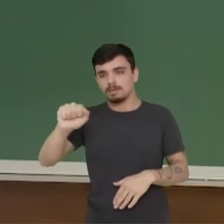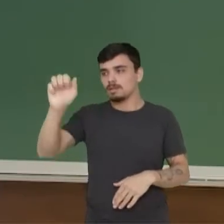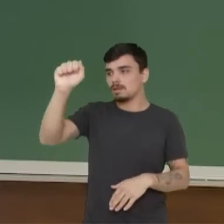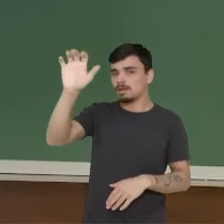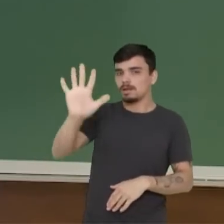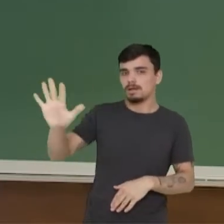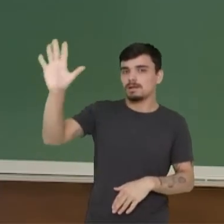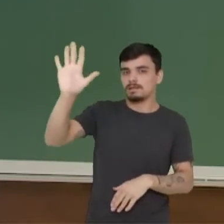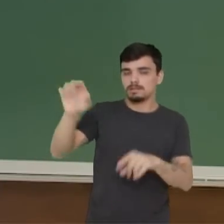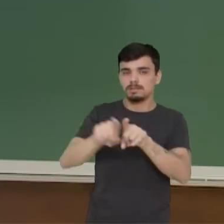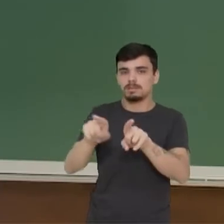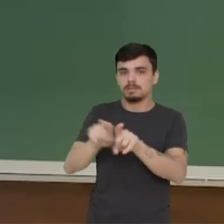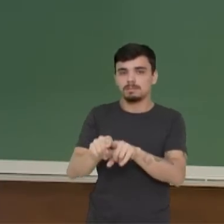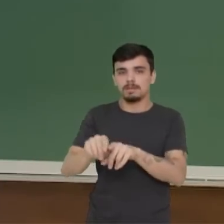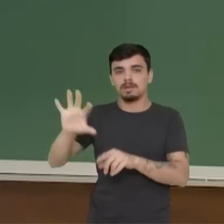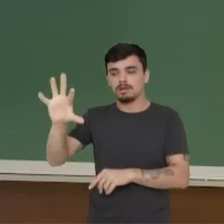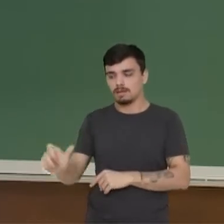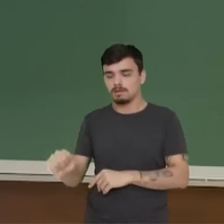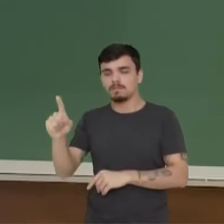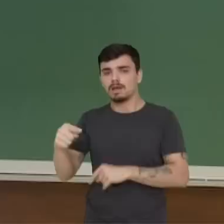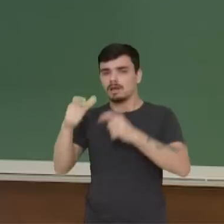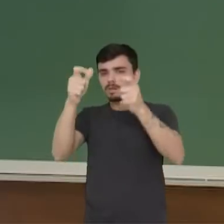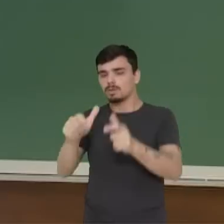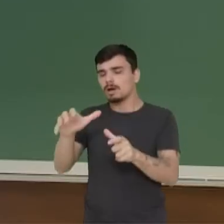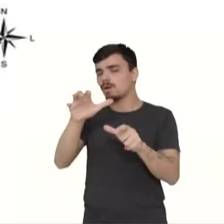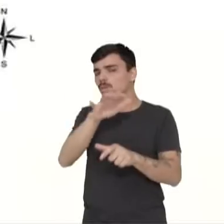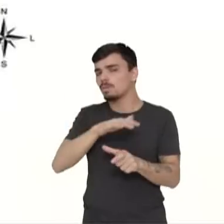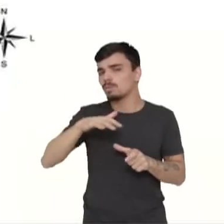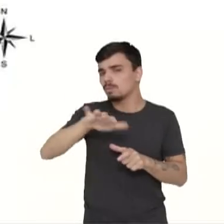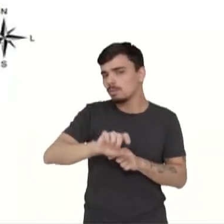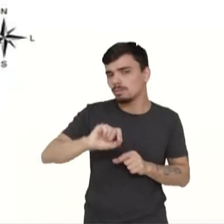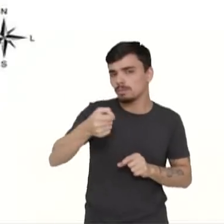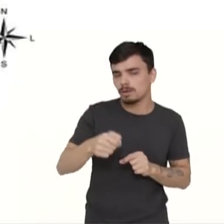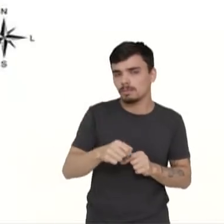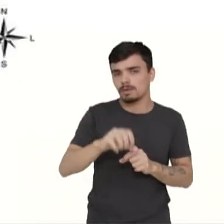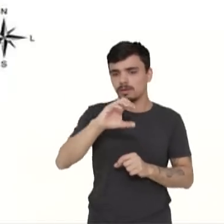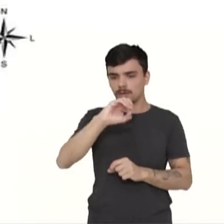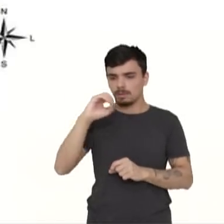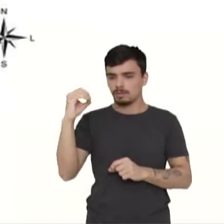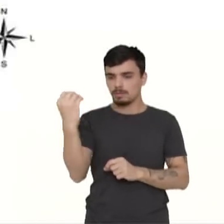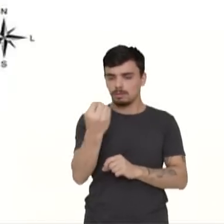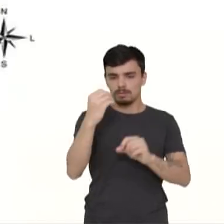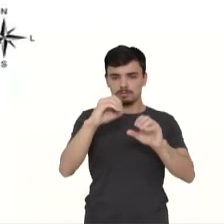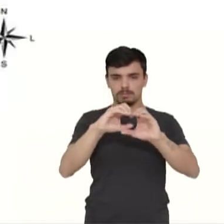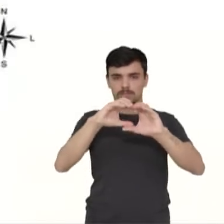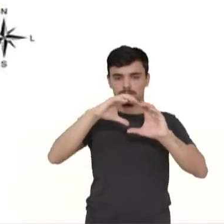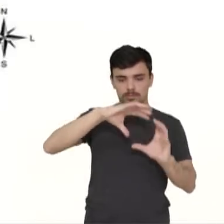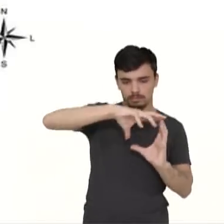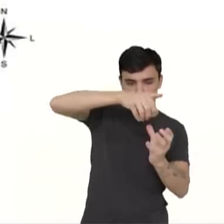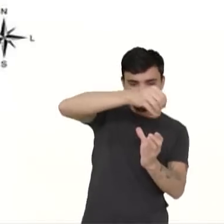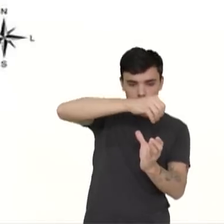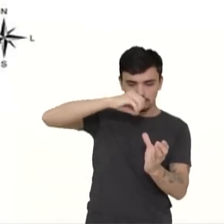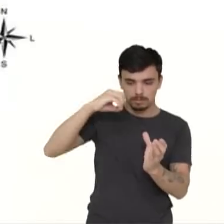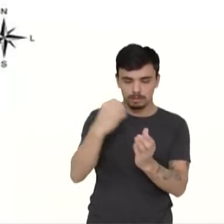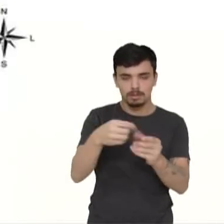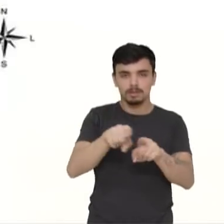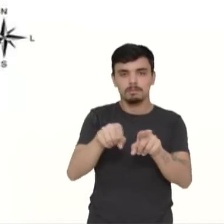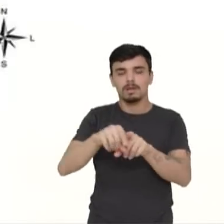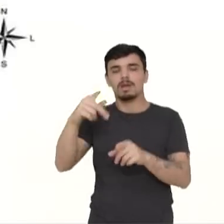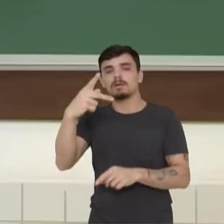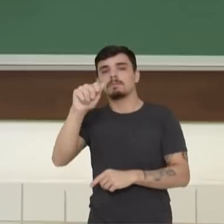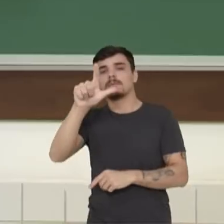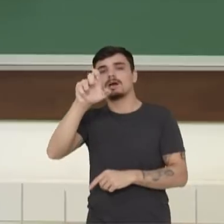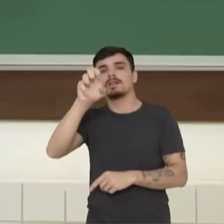uma região que é uma região que percorre ali o Oriente, chamado Oriente Médio, ali tem a Palestina,